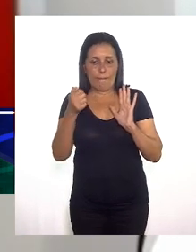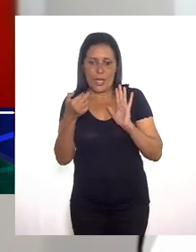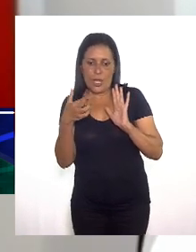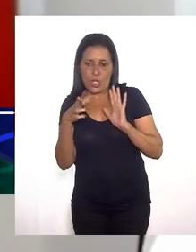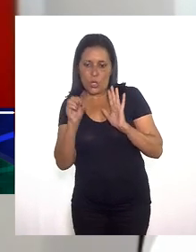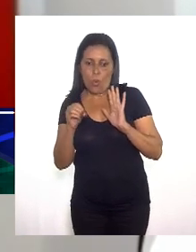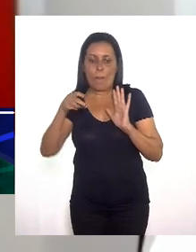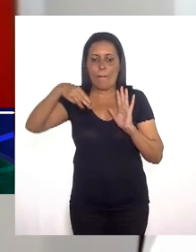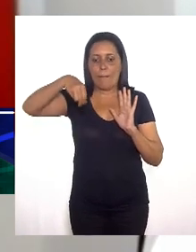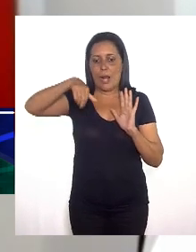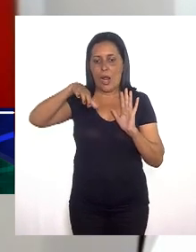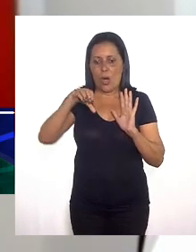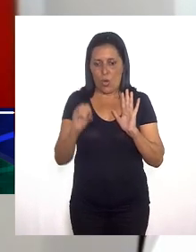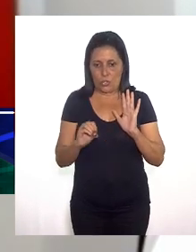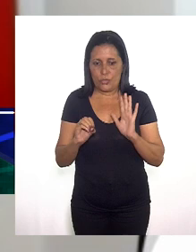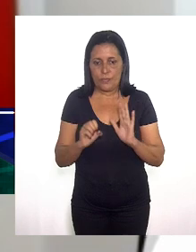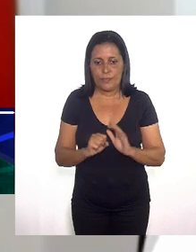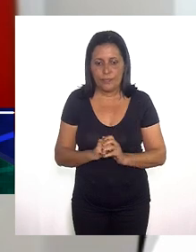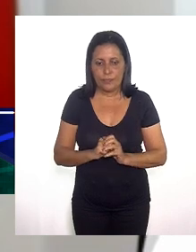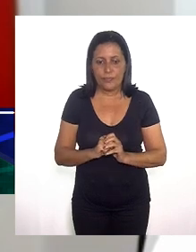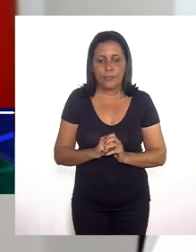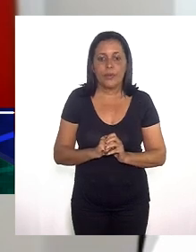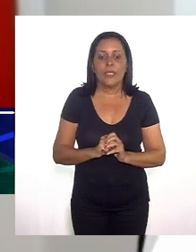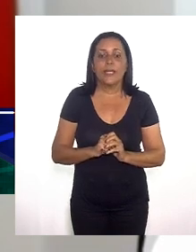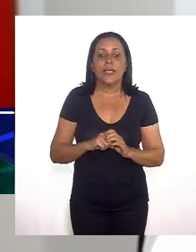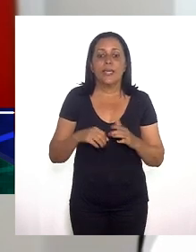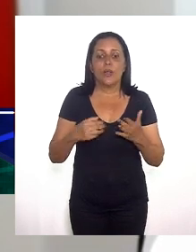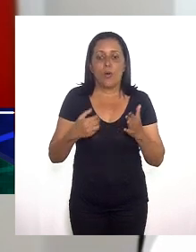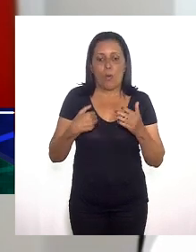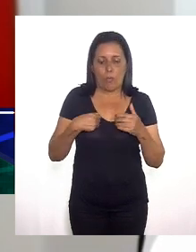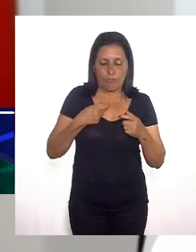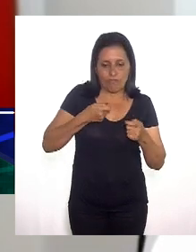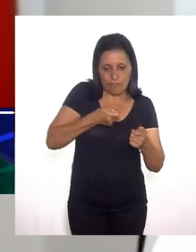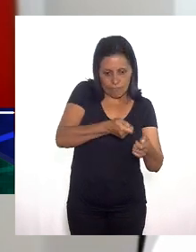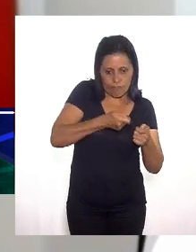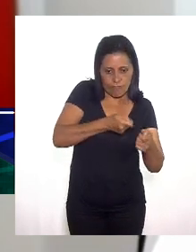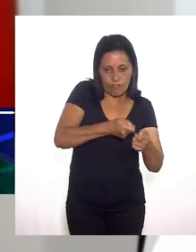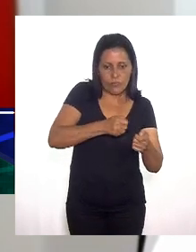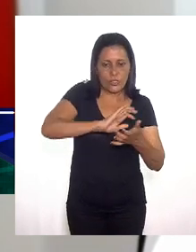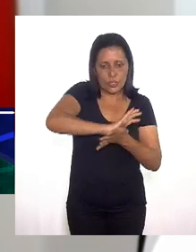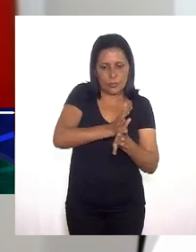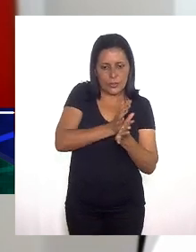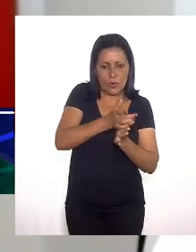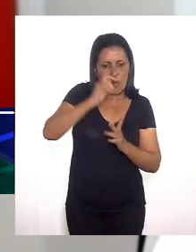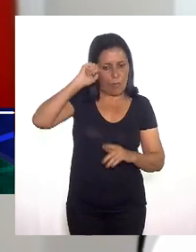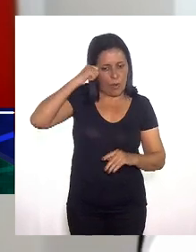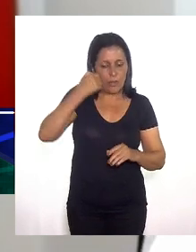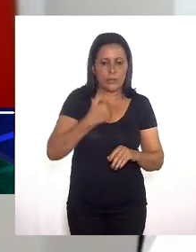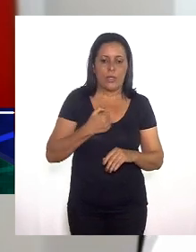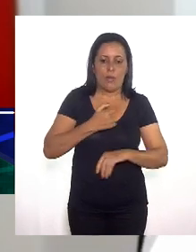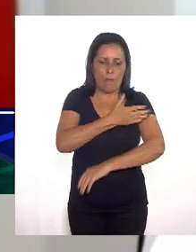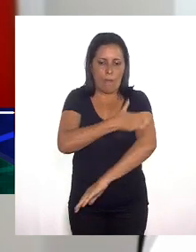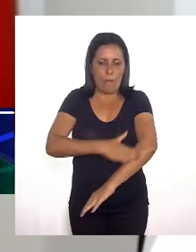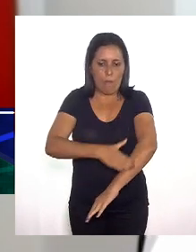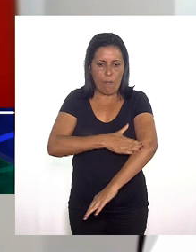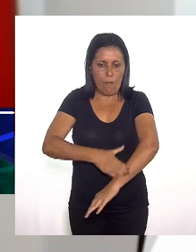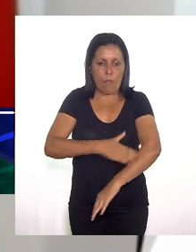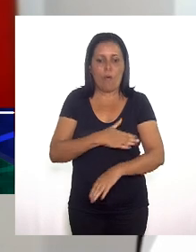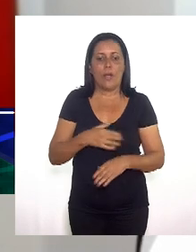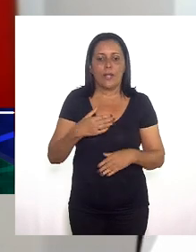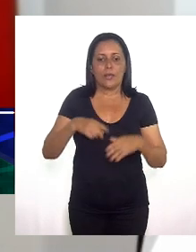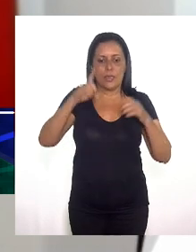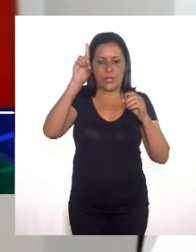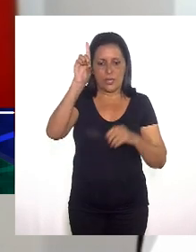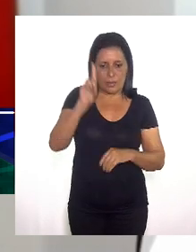das comissões de Constituição e Justiça de Ação da Criança e Adolescente do Idoso, de combate às discriminações por questões de raça, cor, etnia, religião e procedência nacional, defesa dos